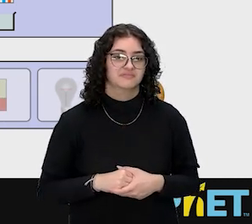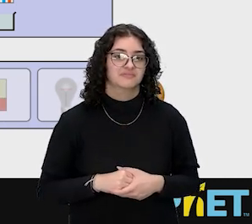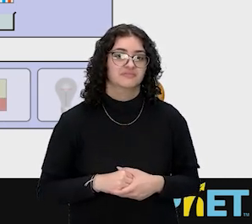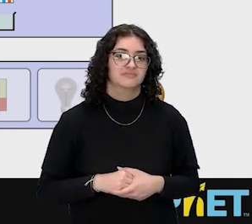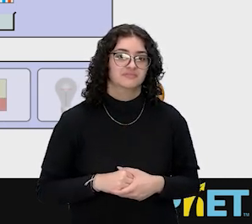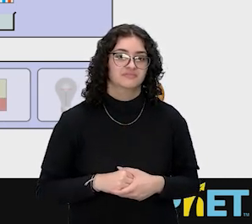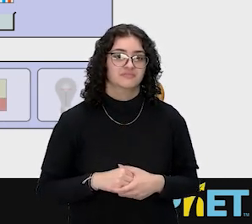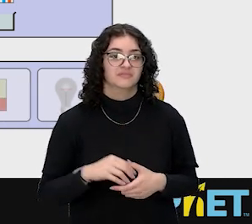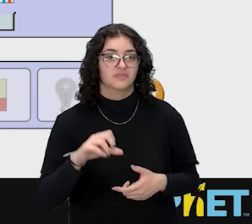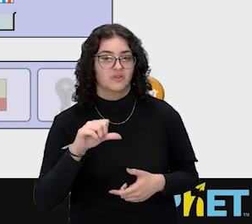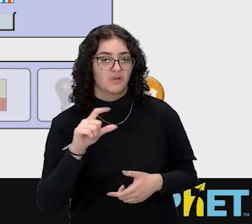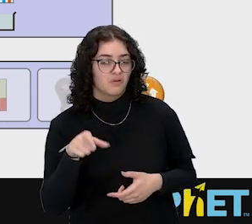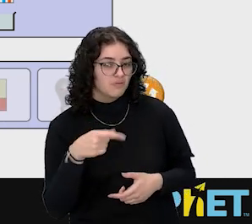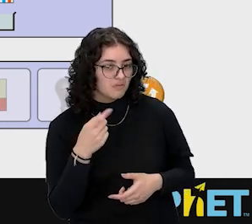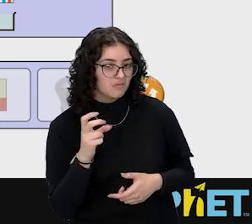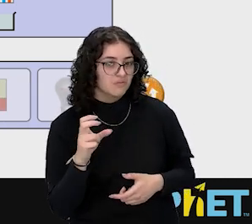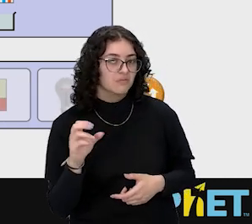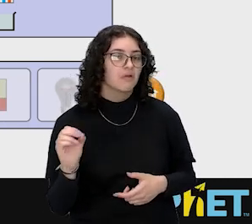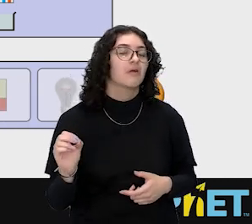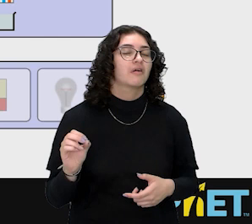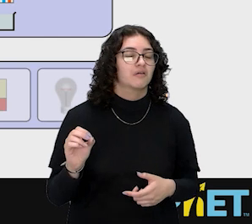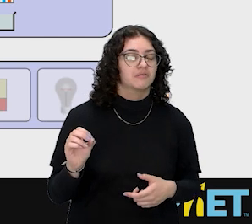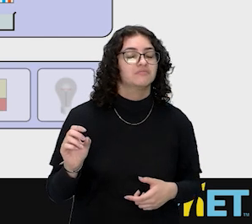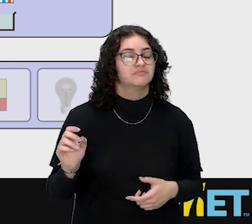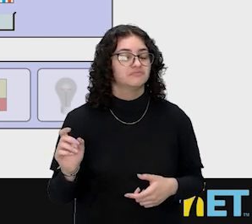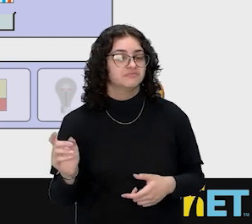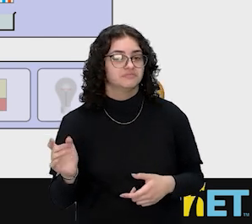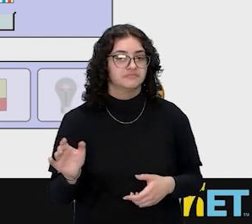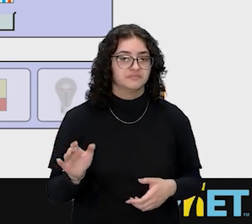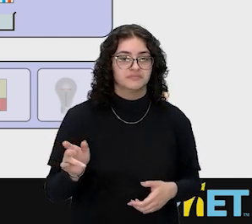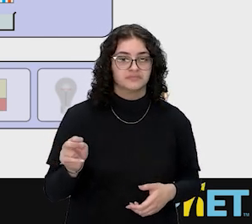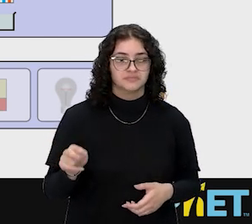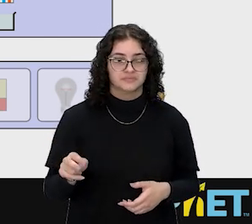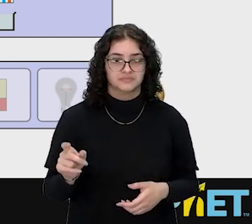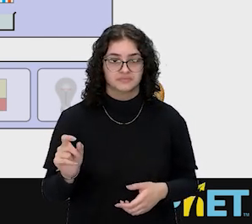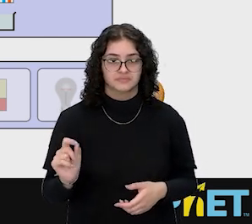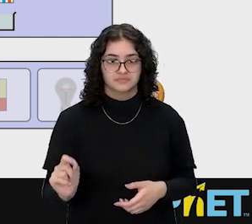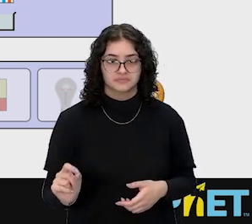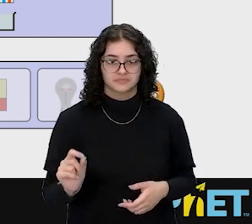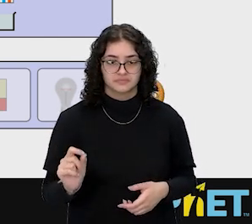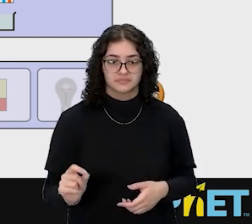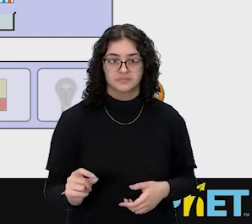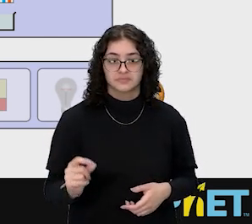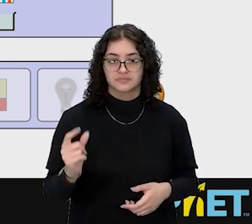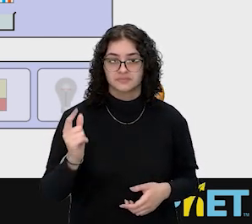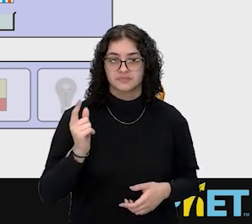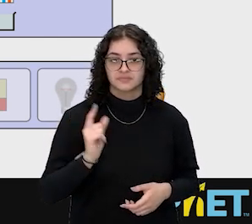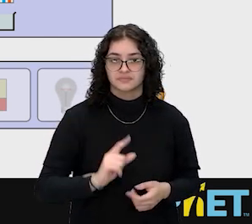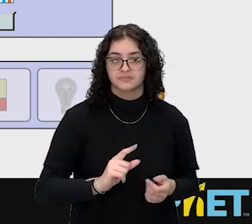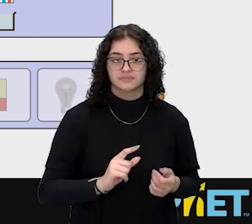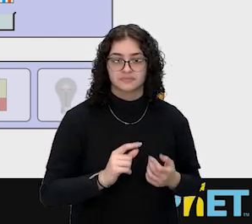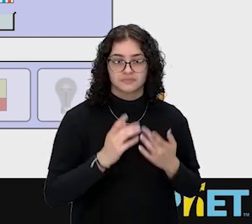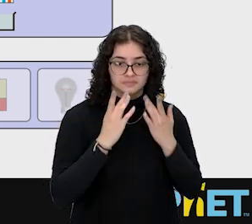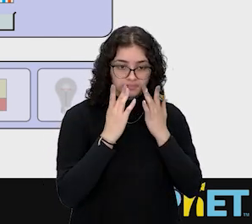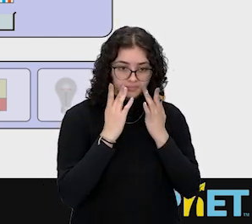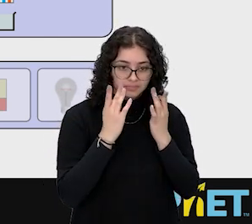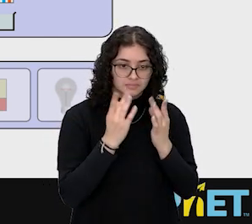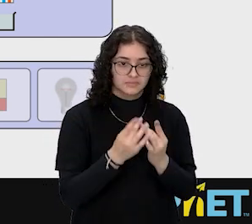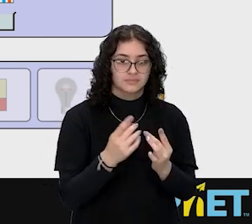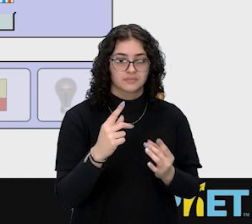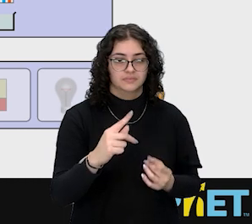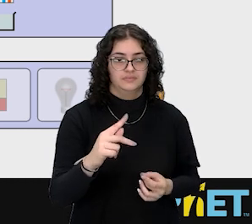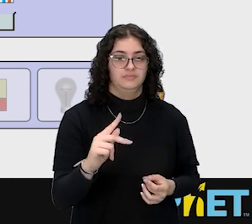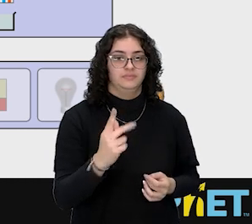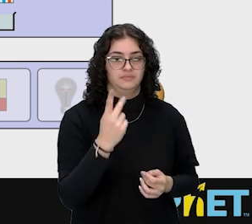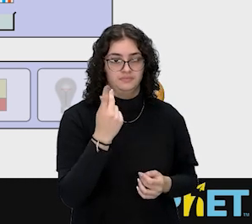Opa, 9,5. Bom, então veja quanta atividade a gente conseguiu observar em relação ao